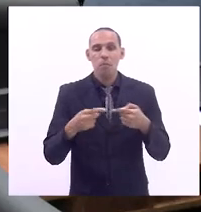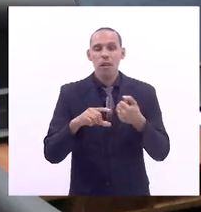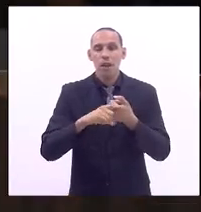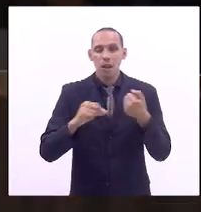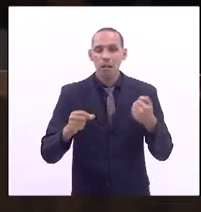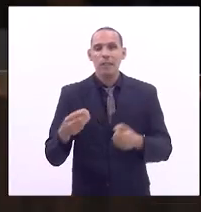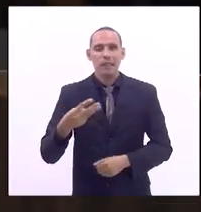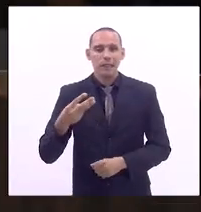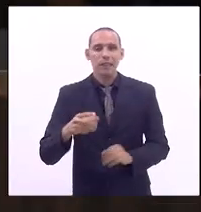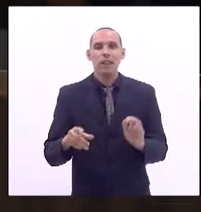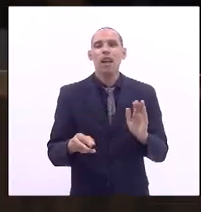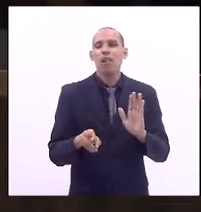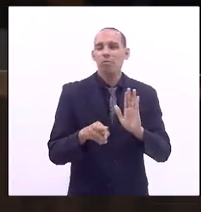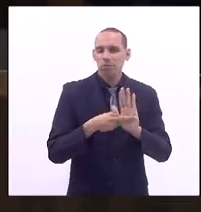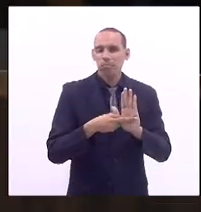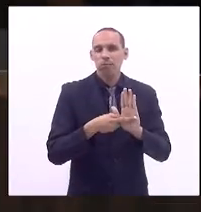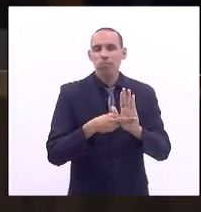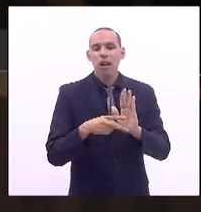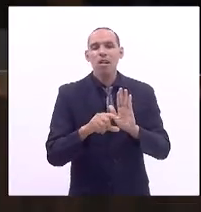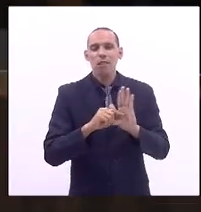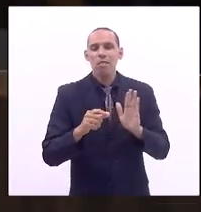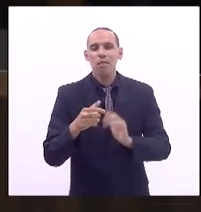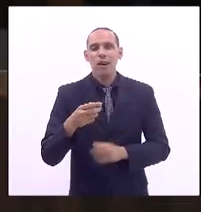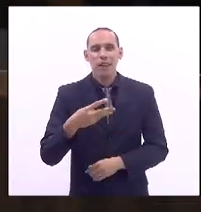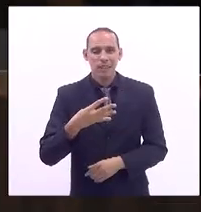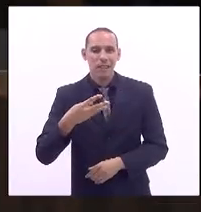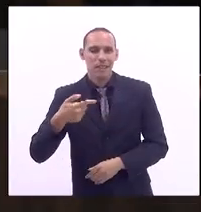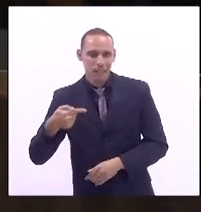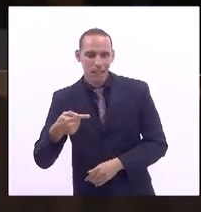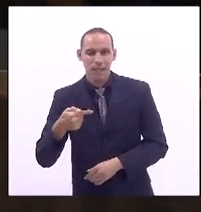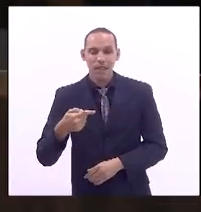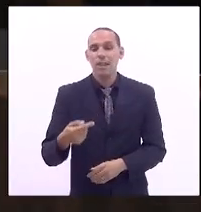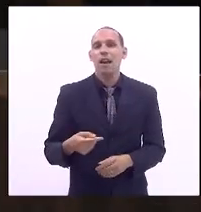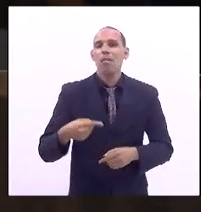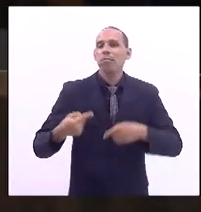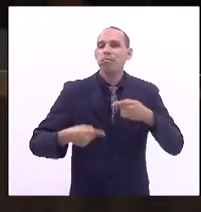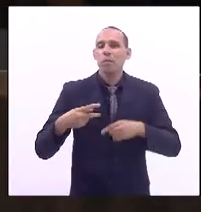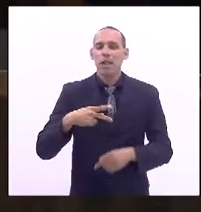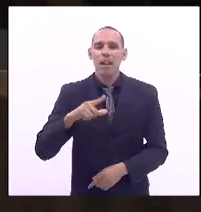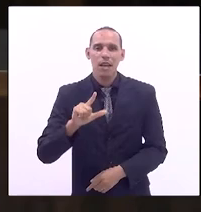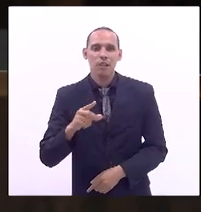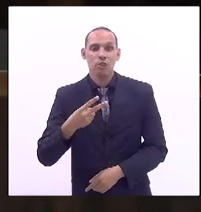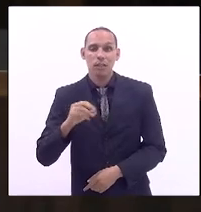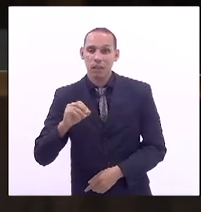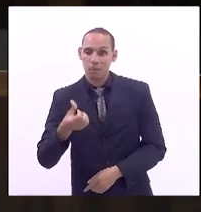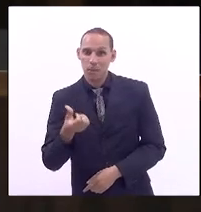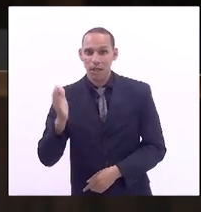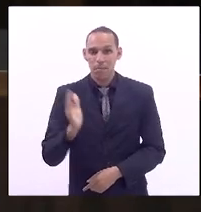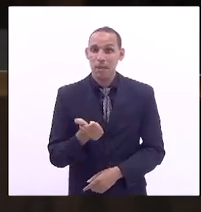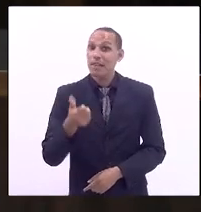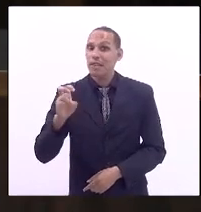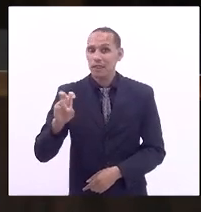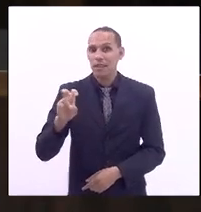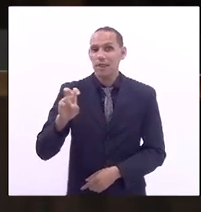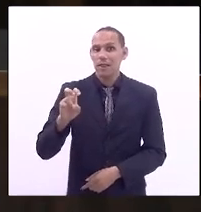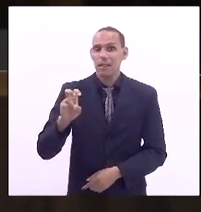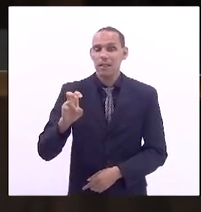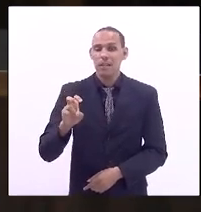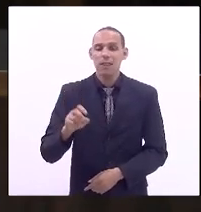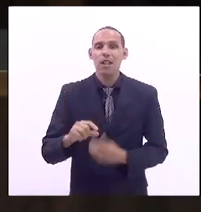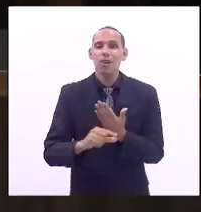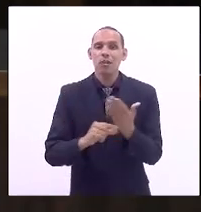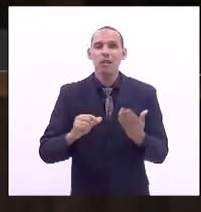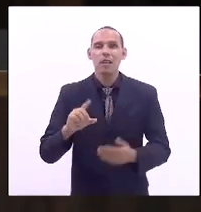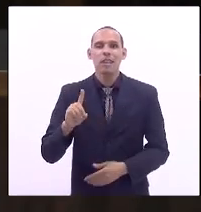terceiro do artigo 47 do Regimento Interno em tramitação de nada em votação a primeira discussão projeto de lei 2016 de de 2015 de autoria da deputada